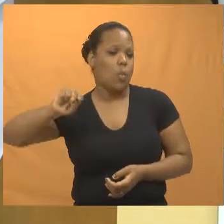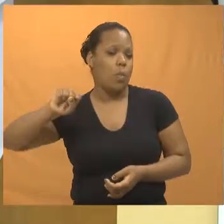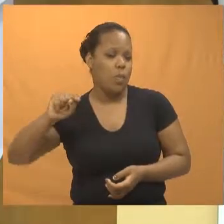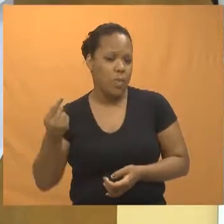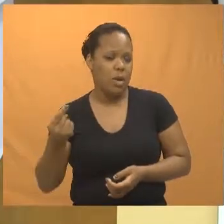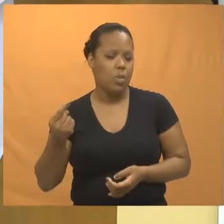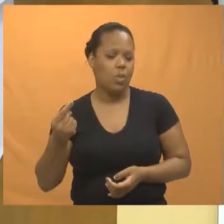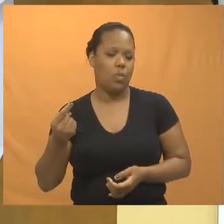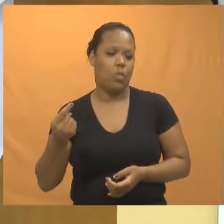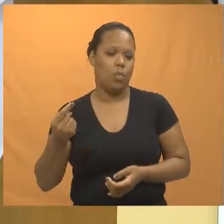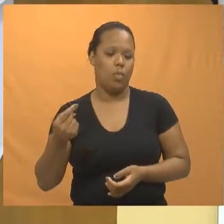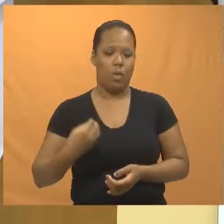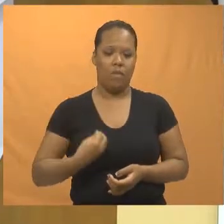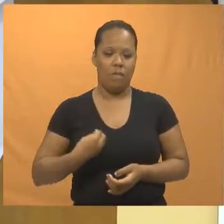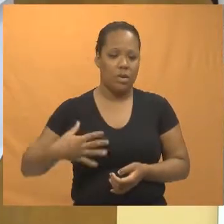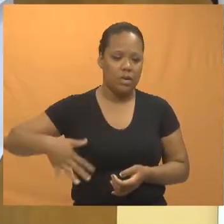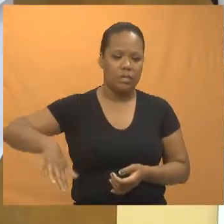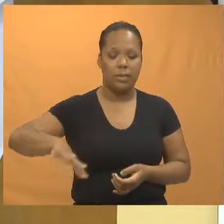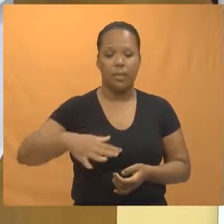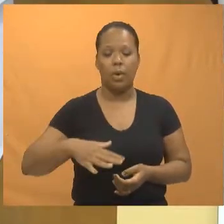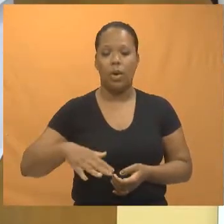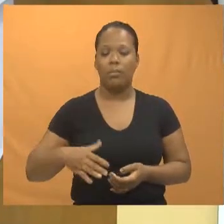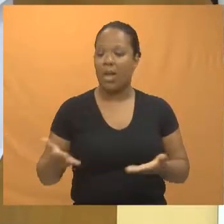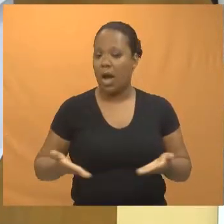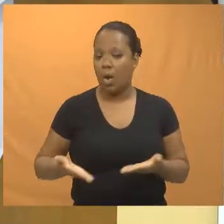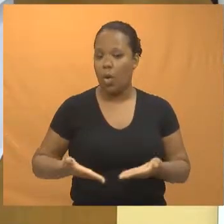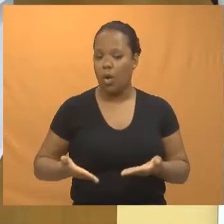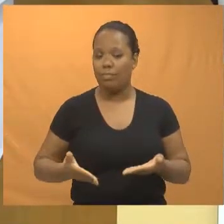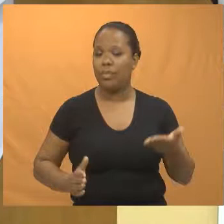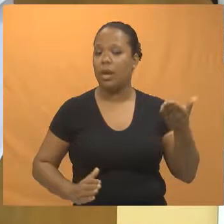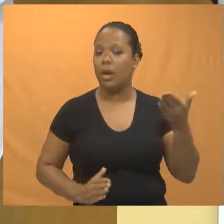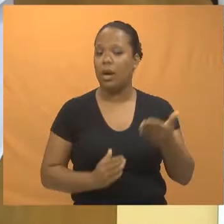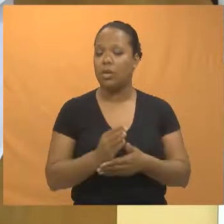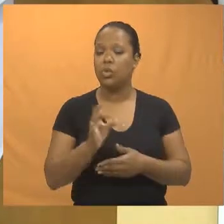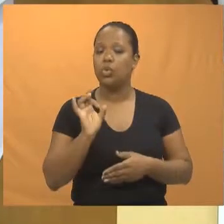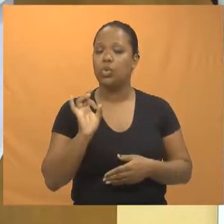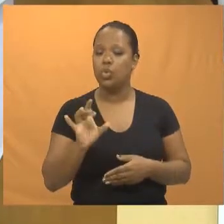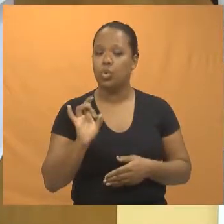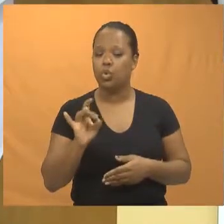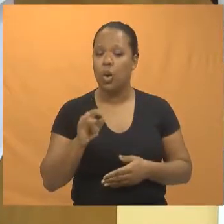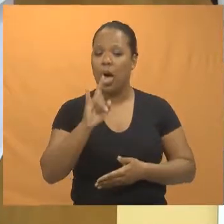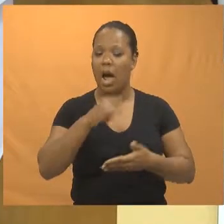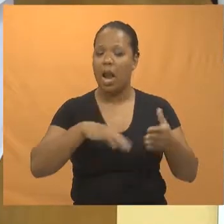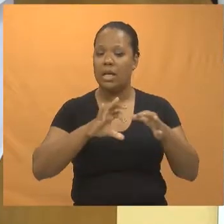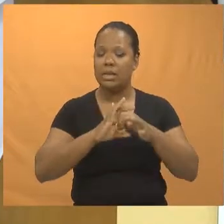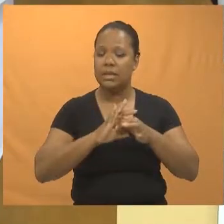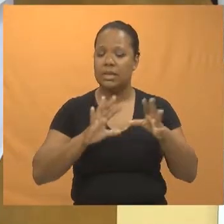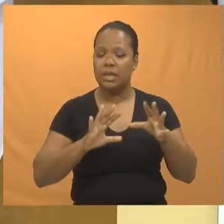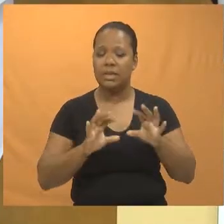dobre. Por hora, o que nós estamos aprovando aqui? Apenas as licenças de baixo impacto